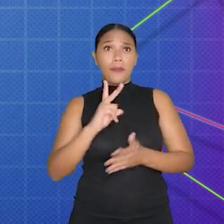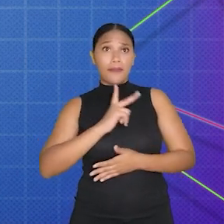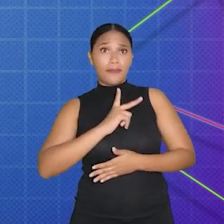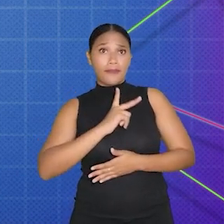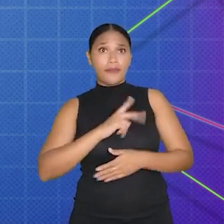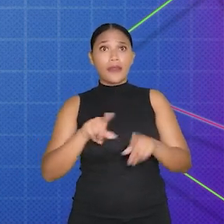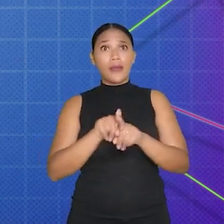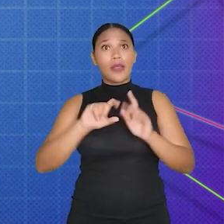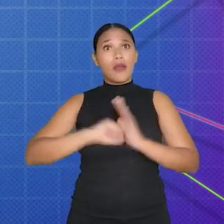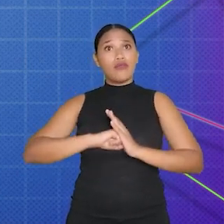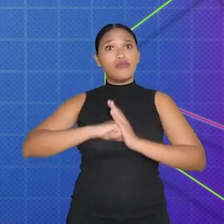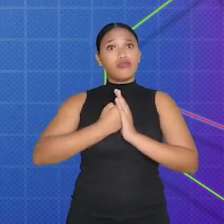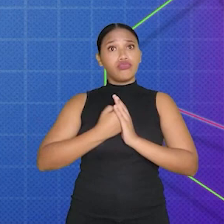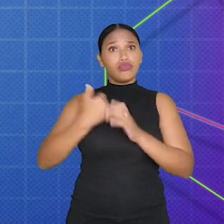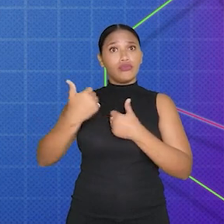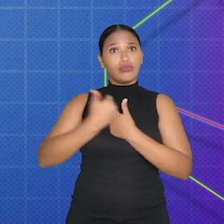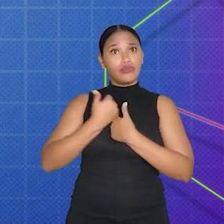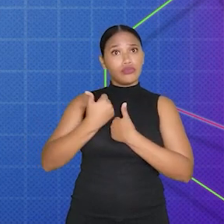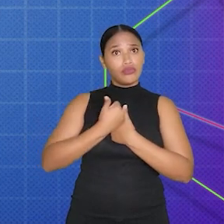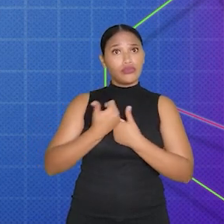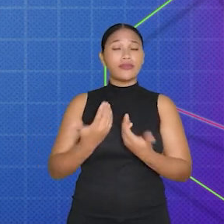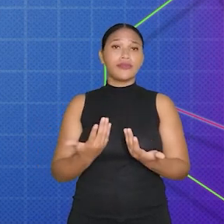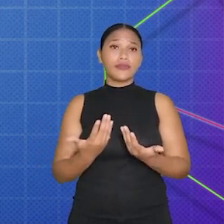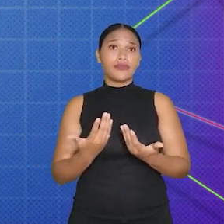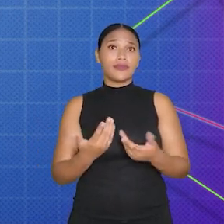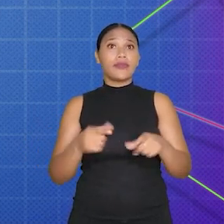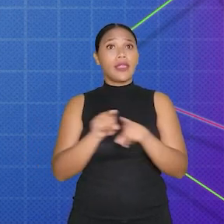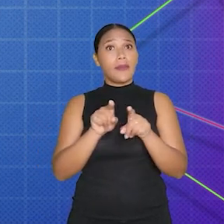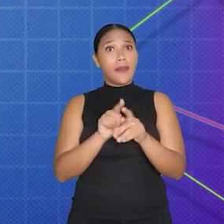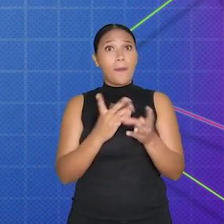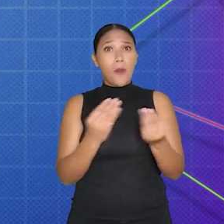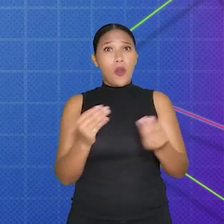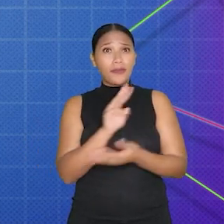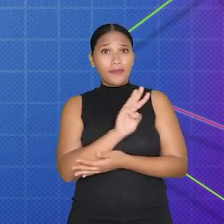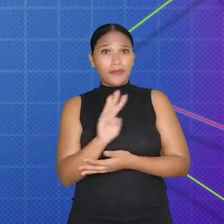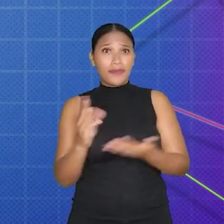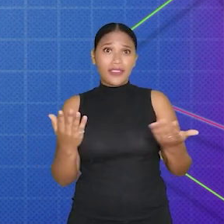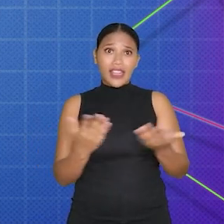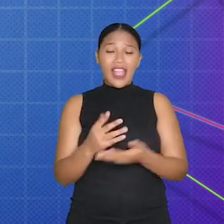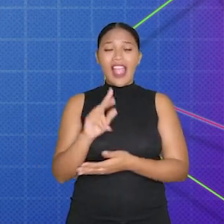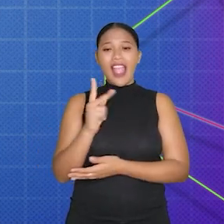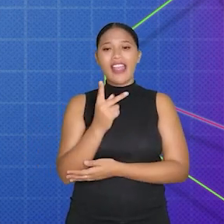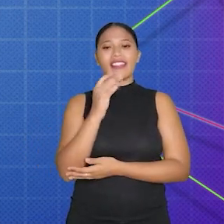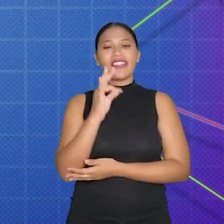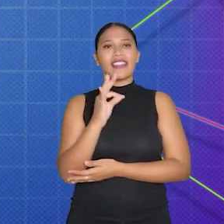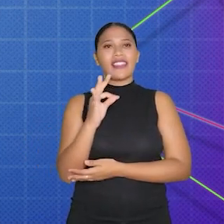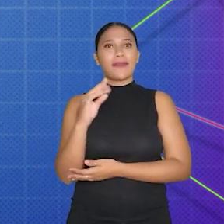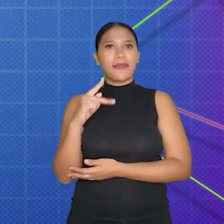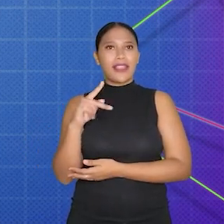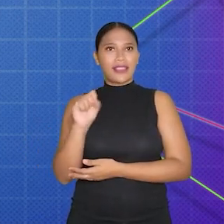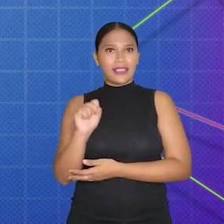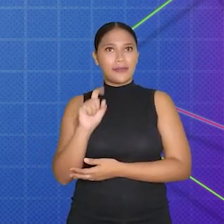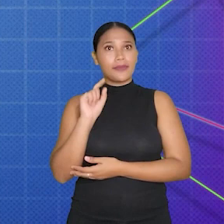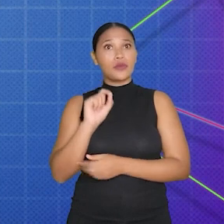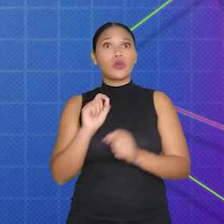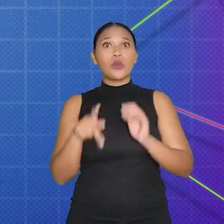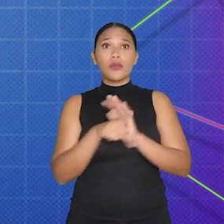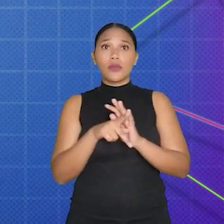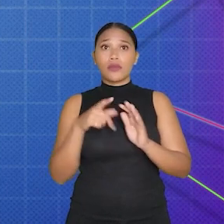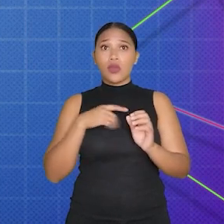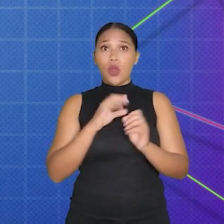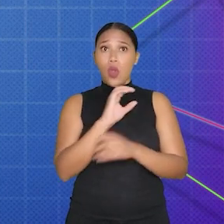recursos como a navegação privada e bloqueadores de rastreadores. Além disso, muitos sites agora usam HTTPS